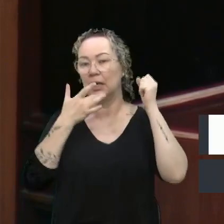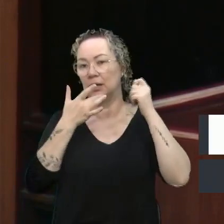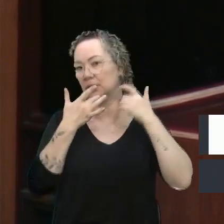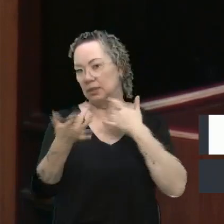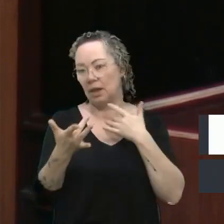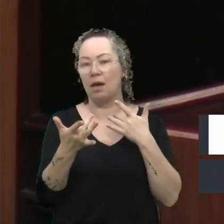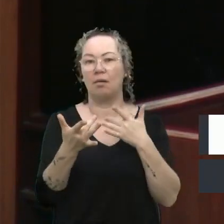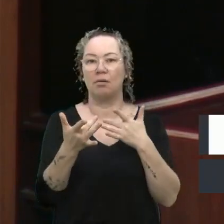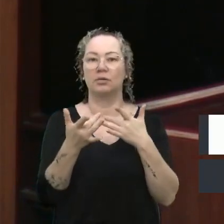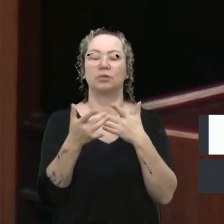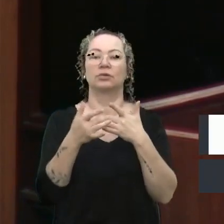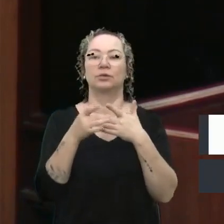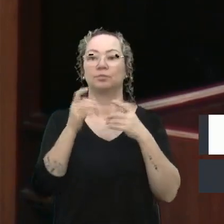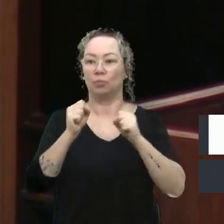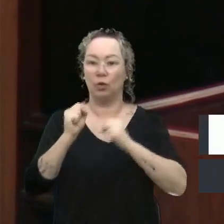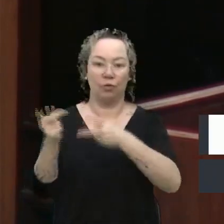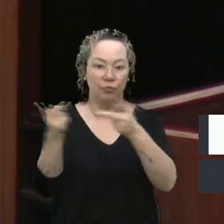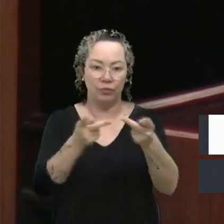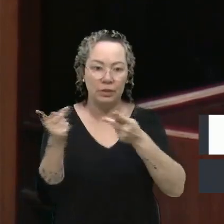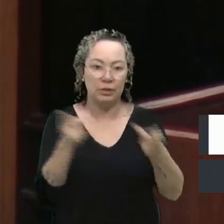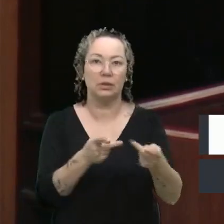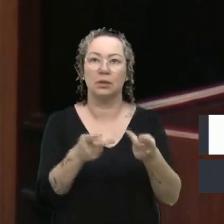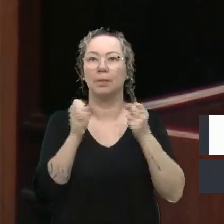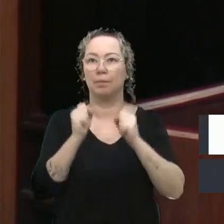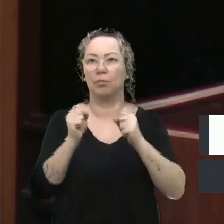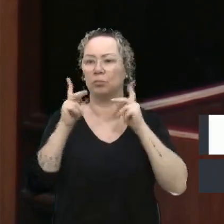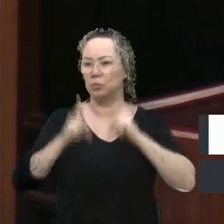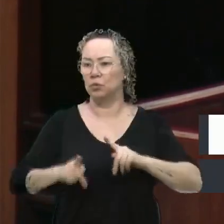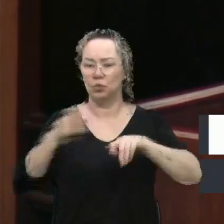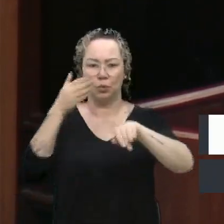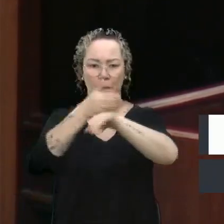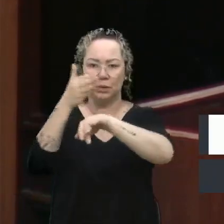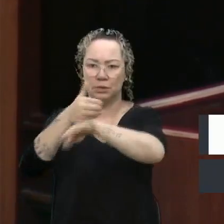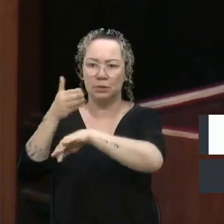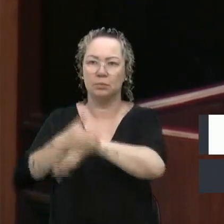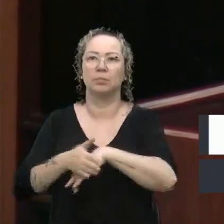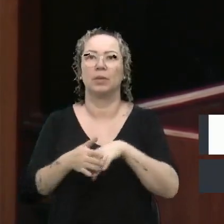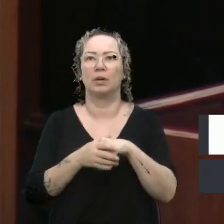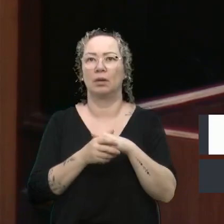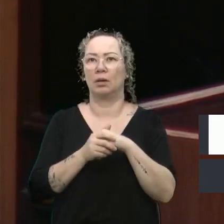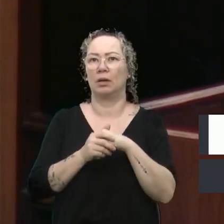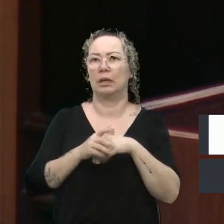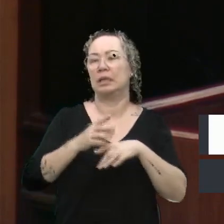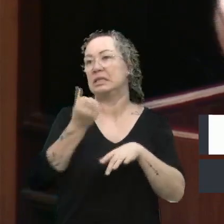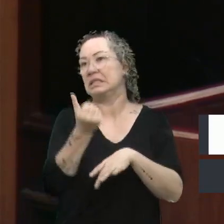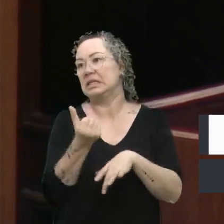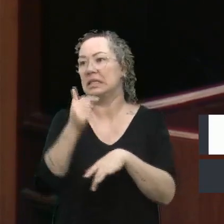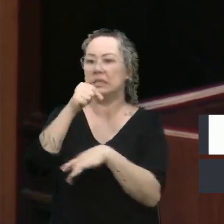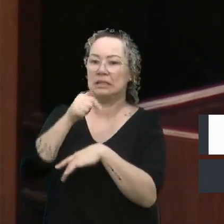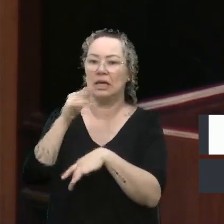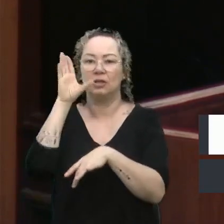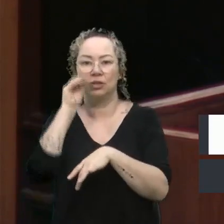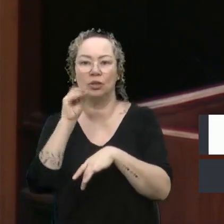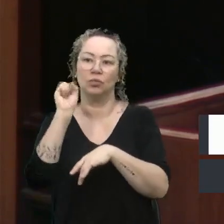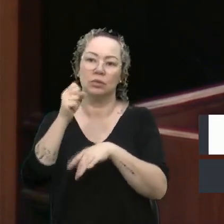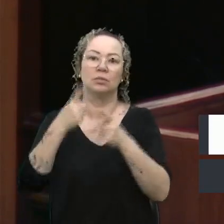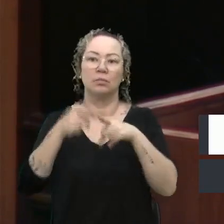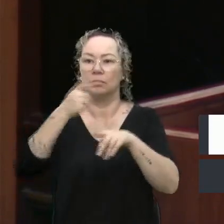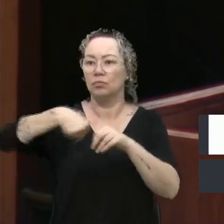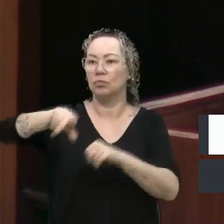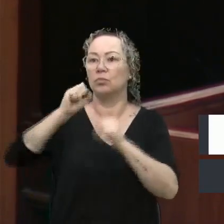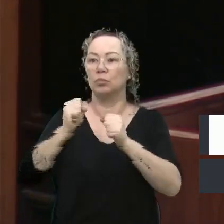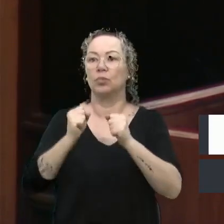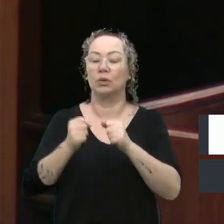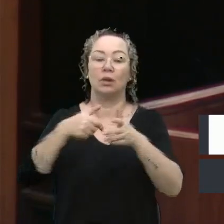poder visitar. Pode ser audiência para as pessoas participar às 18, 19 horas, mas a gente poder, né, ir antes, né, de